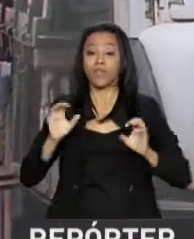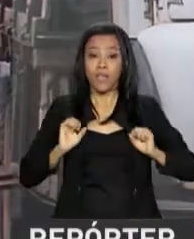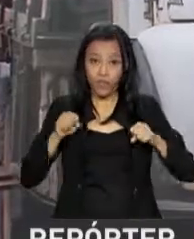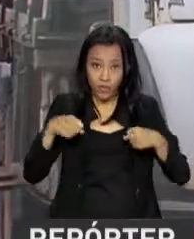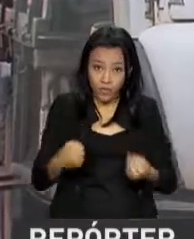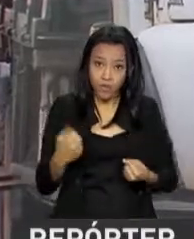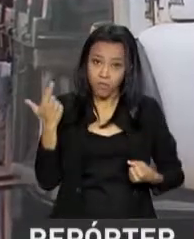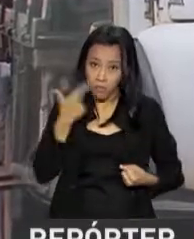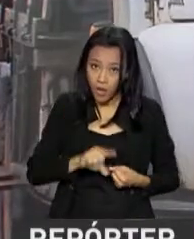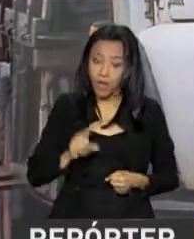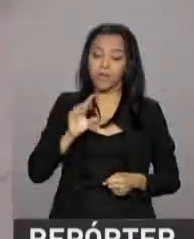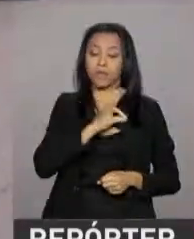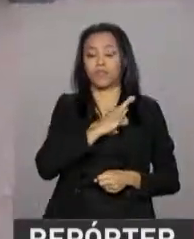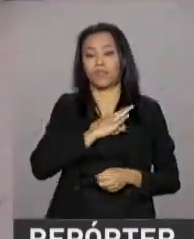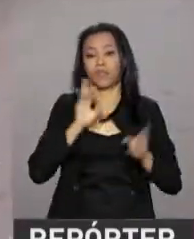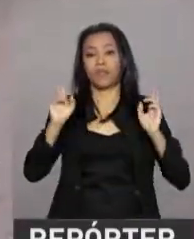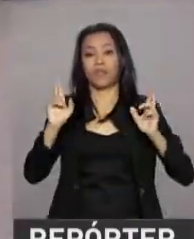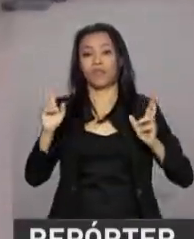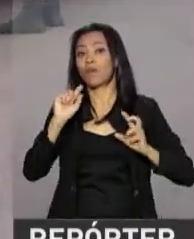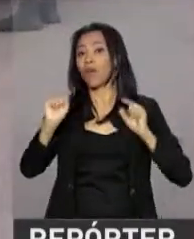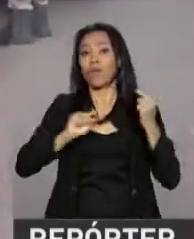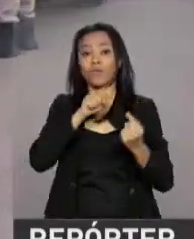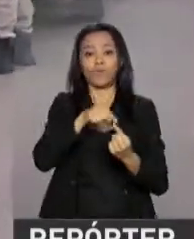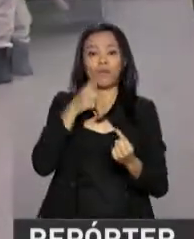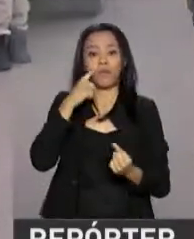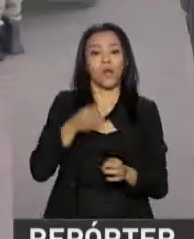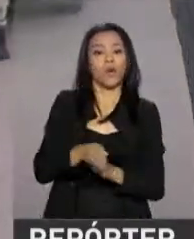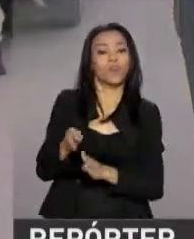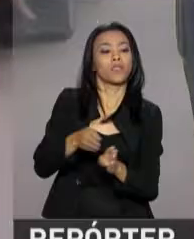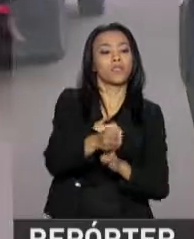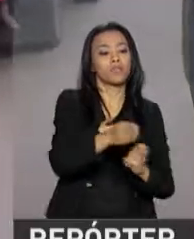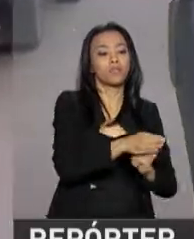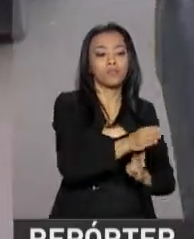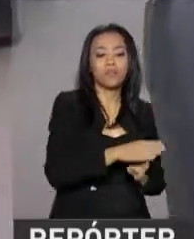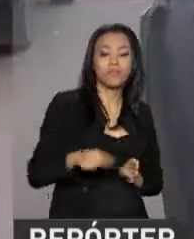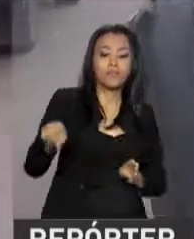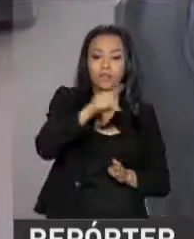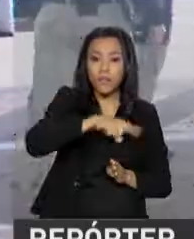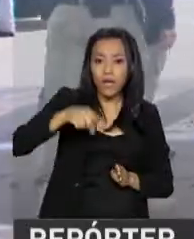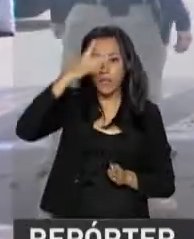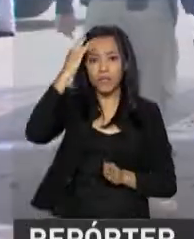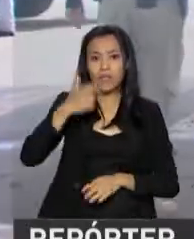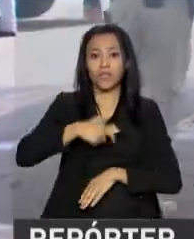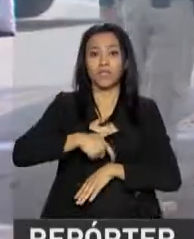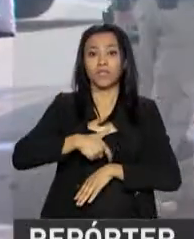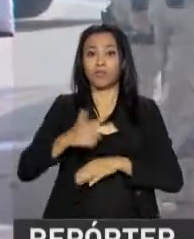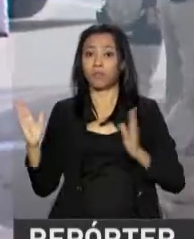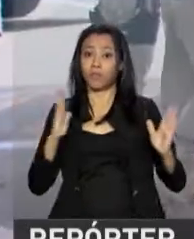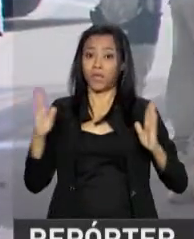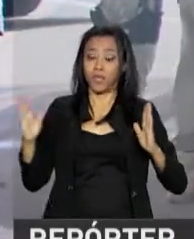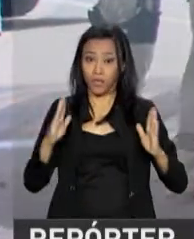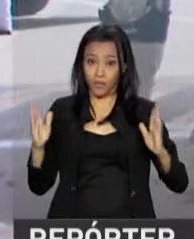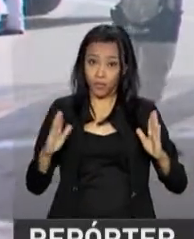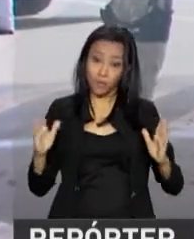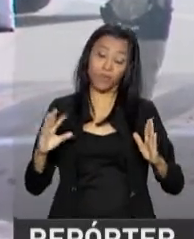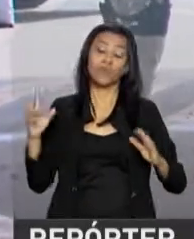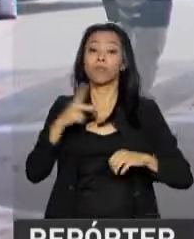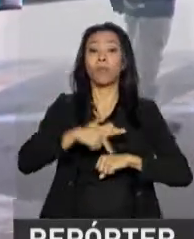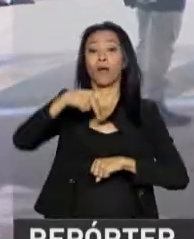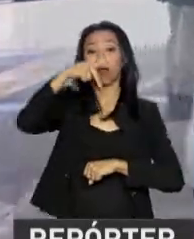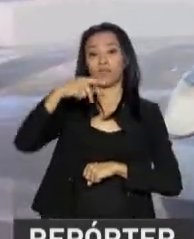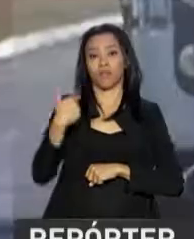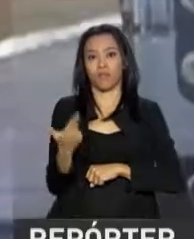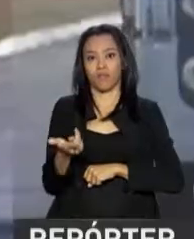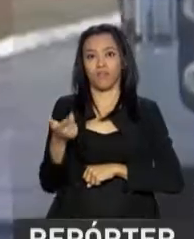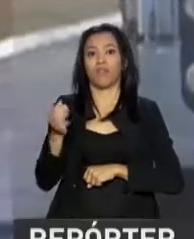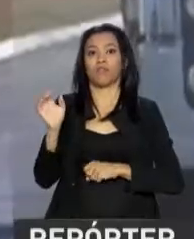rodoviários para prestar atendimento aos motoristas e passageiros durante o feriado de páscoa a tendência é